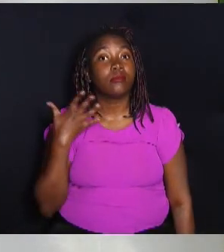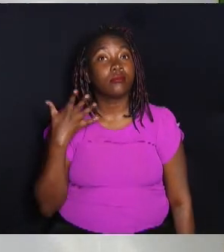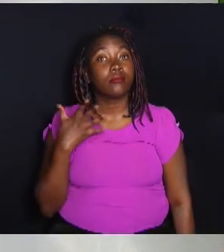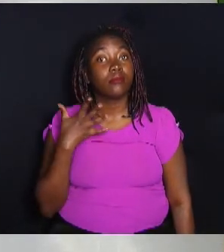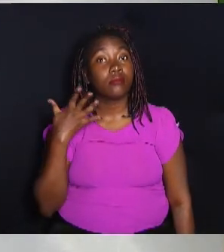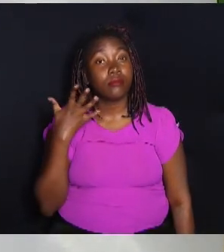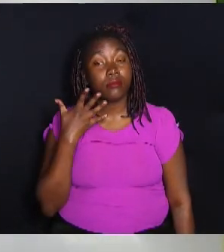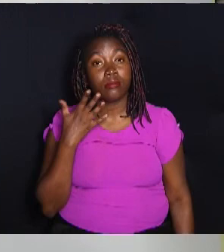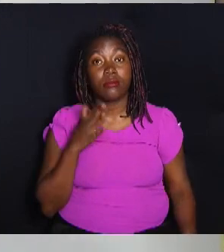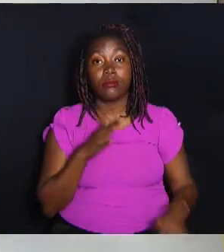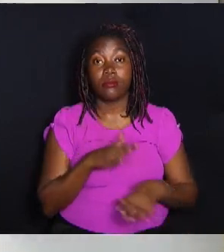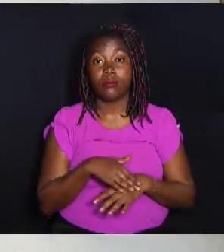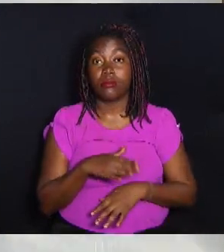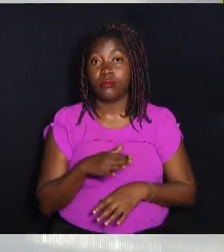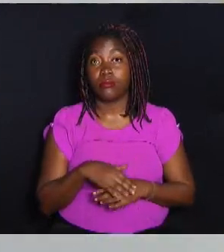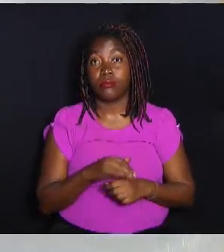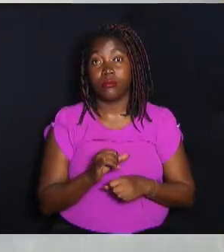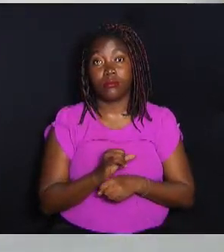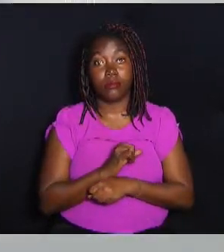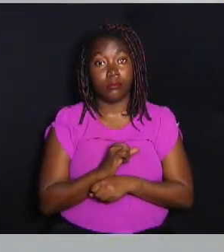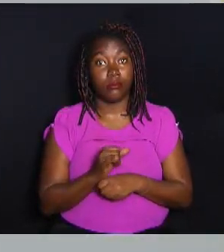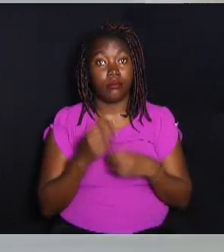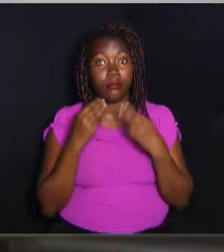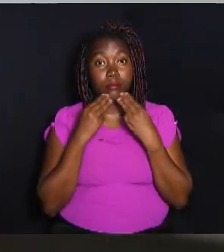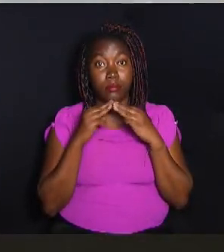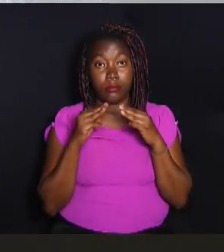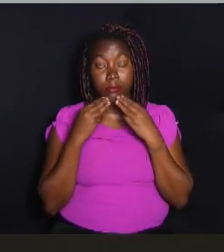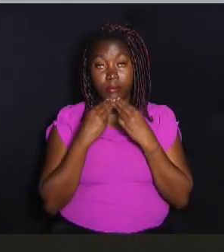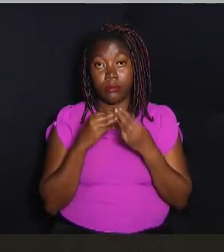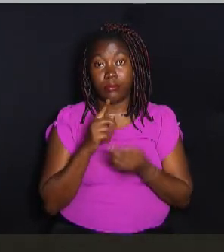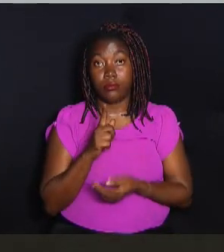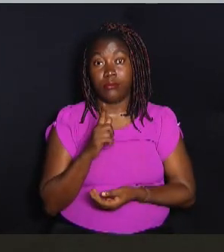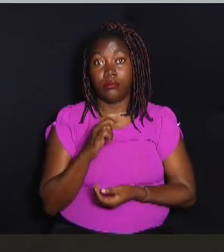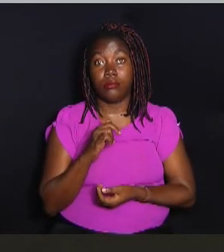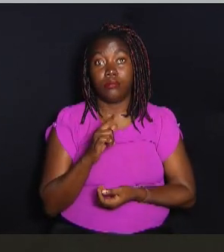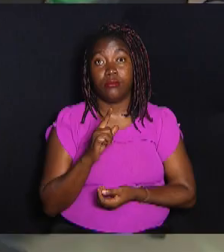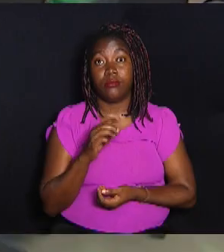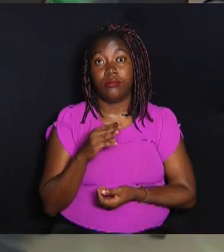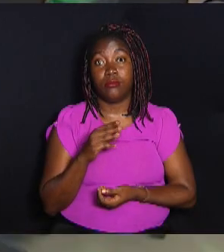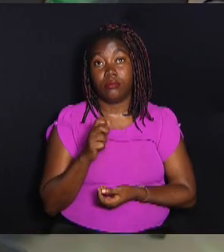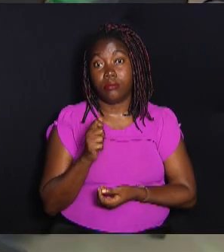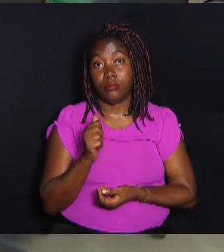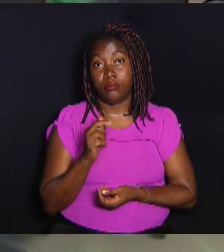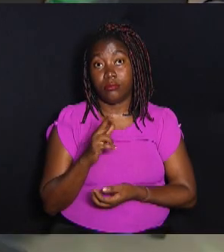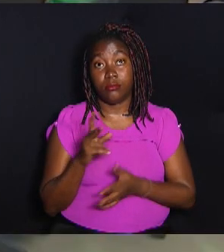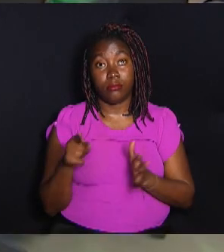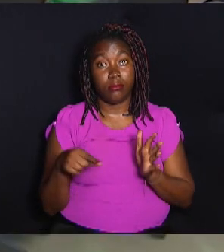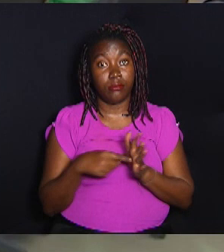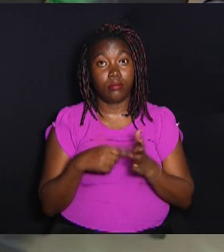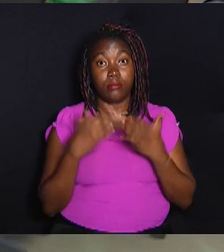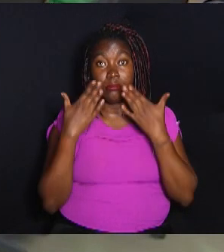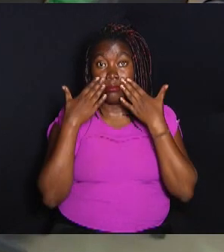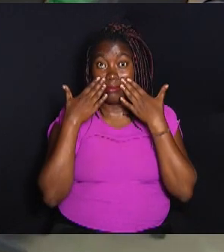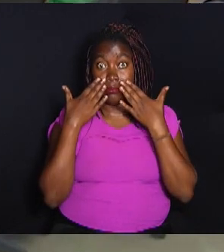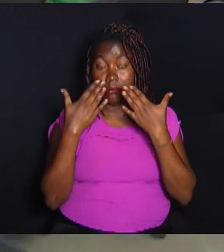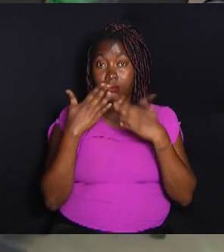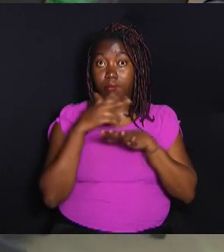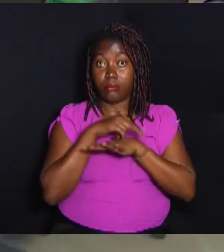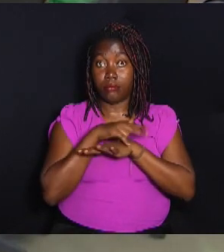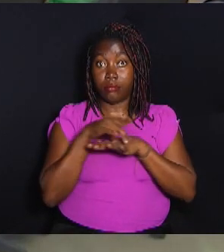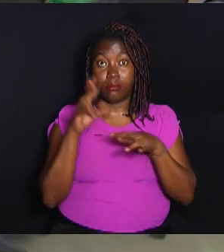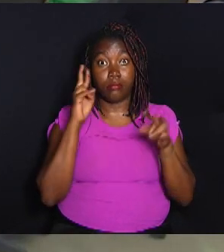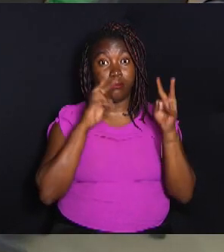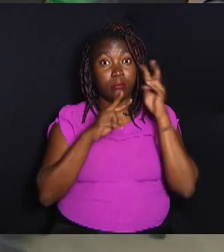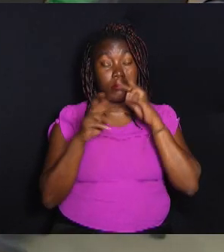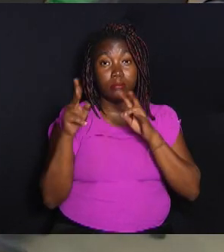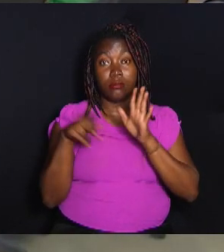palestra será ministrada pelo estrategista em marketing político Gilmar Arruda de Souza, como objetivo apresentar uma ampla visão das